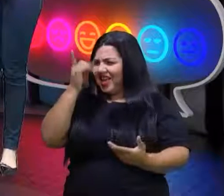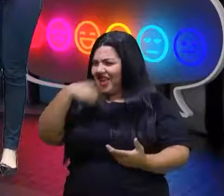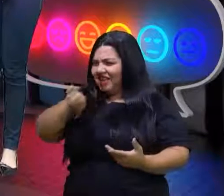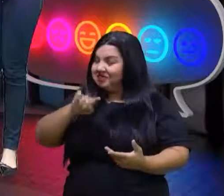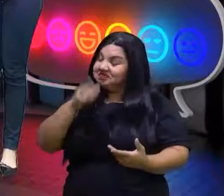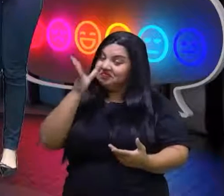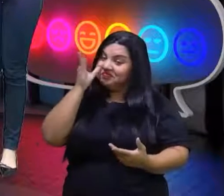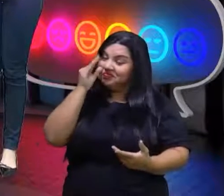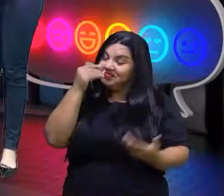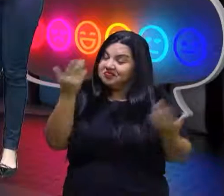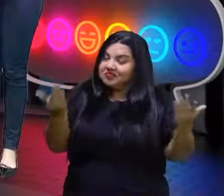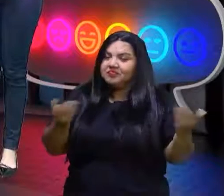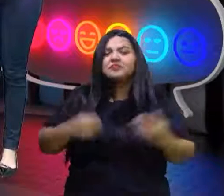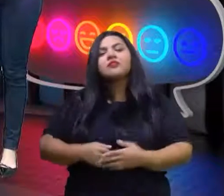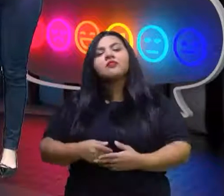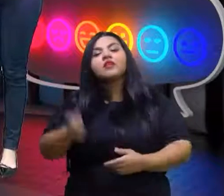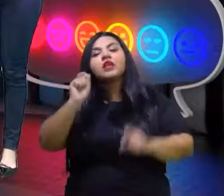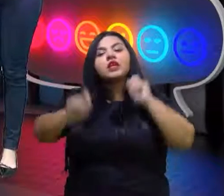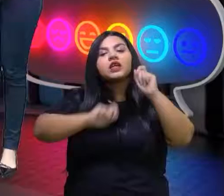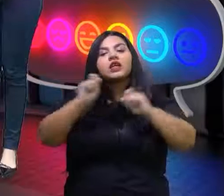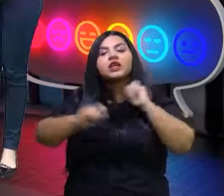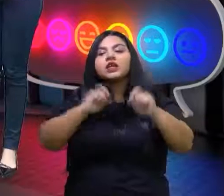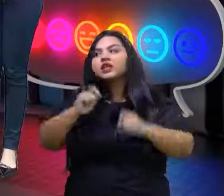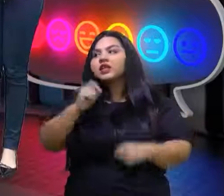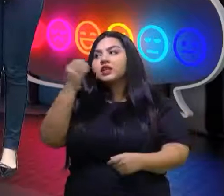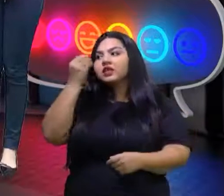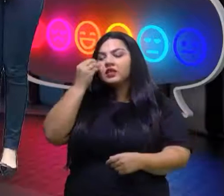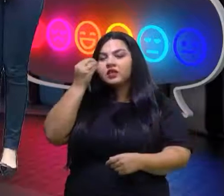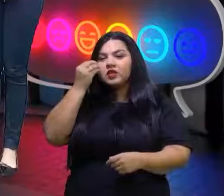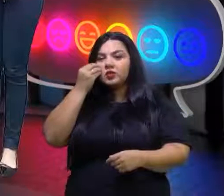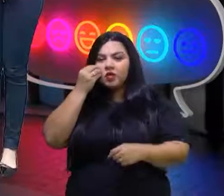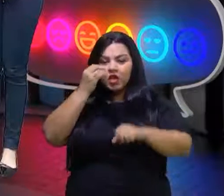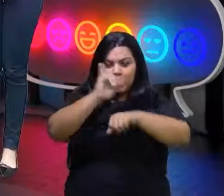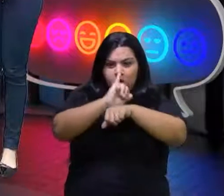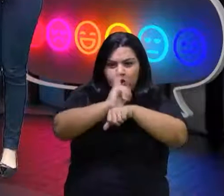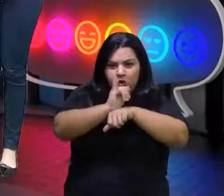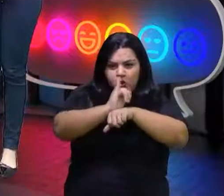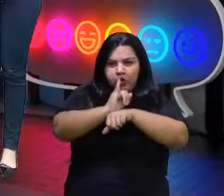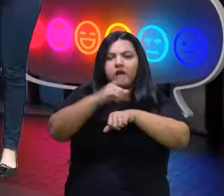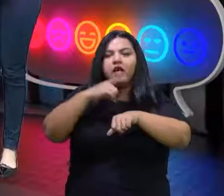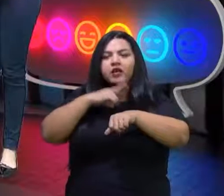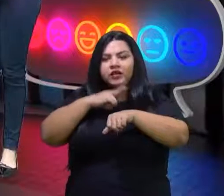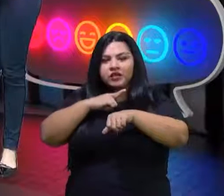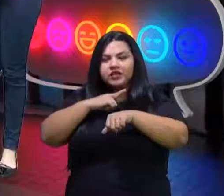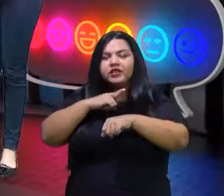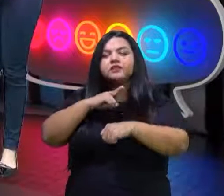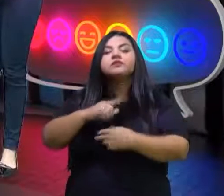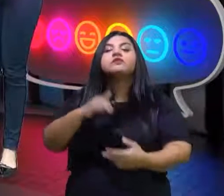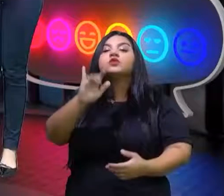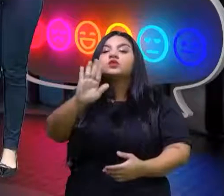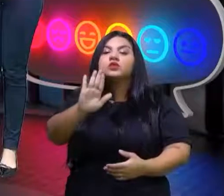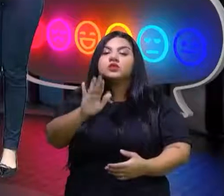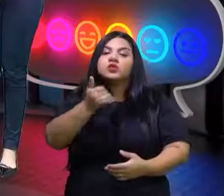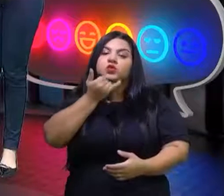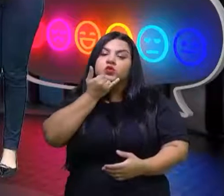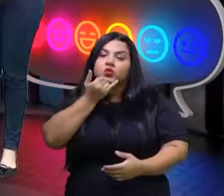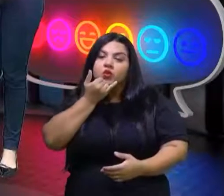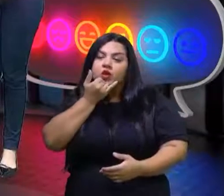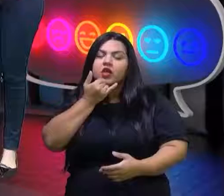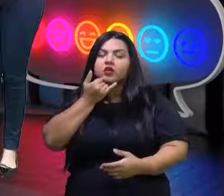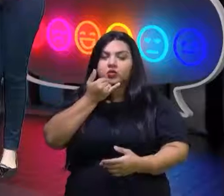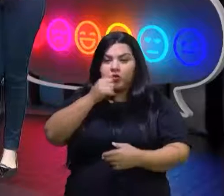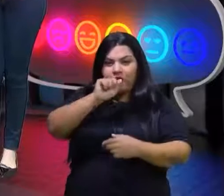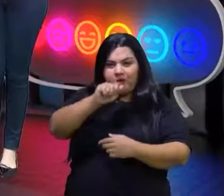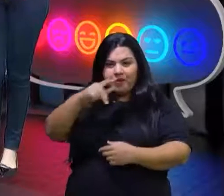curiosidade. E olha só, quem está assistindo através do YouTube, tem um link no chat, não, perdão, no